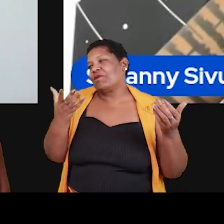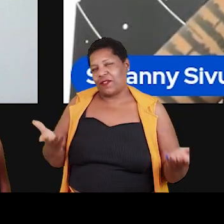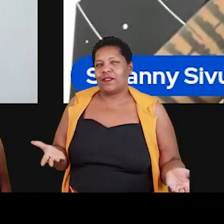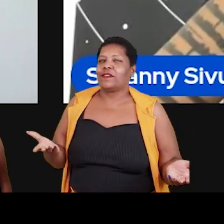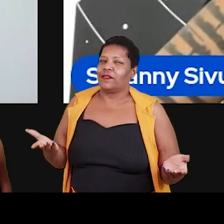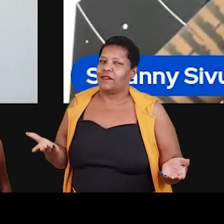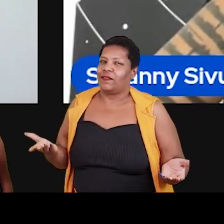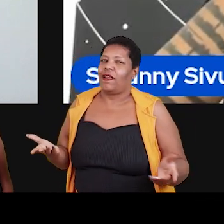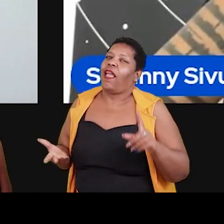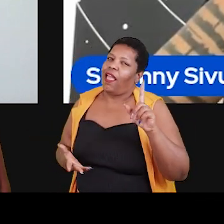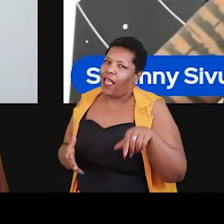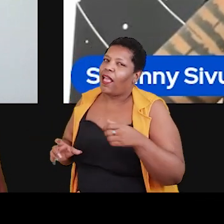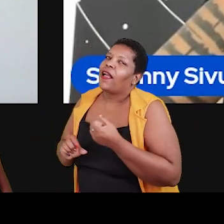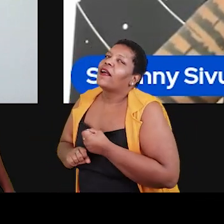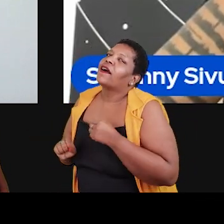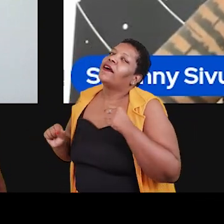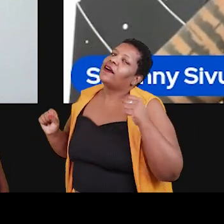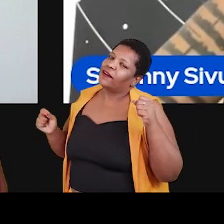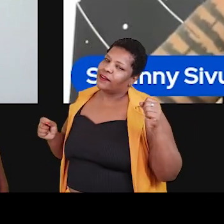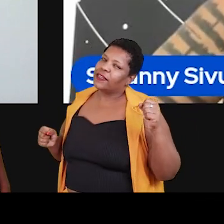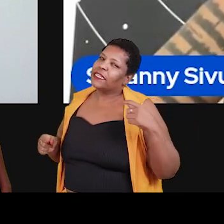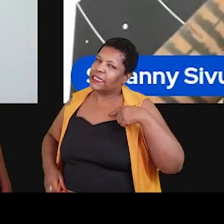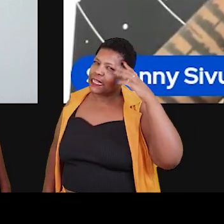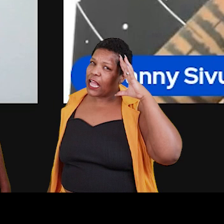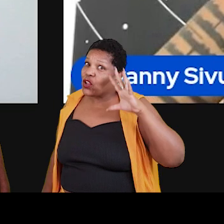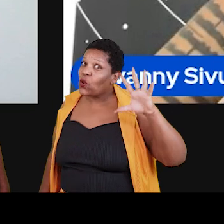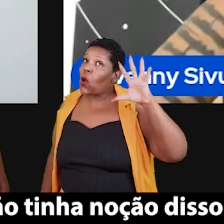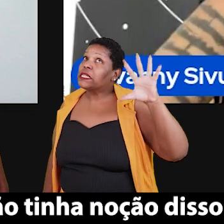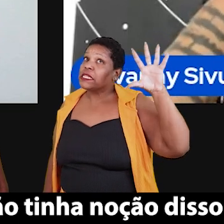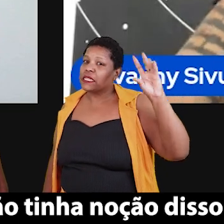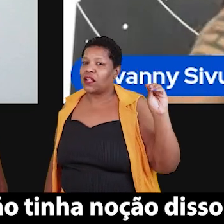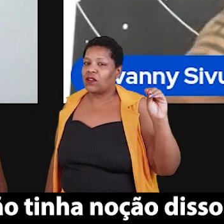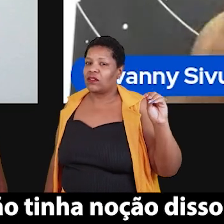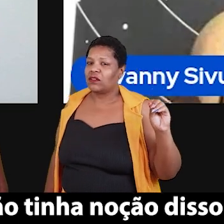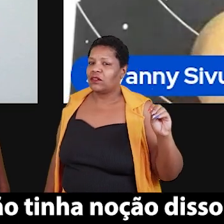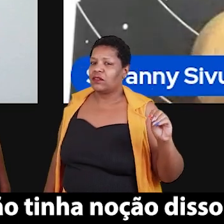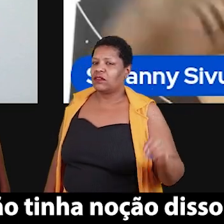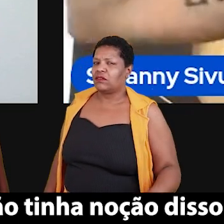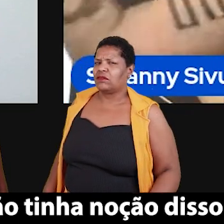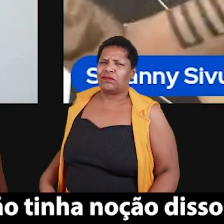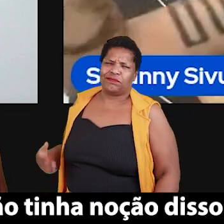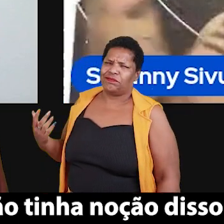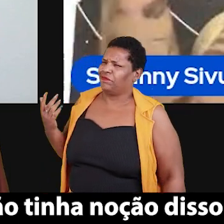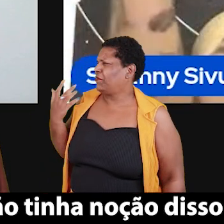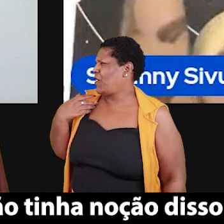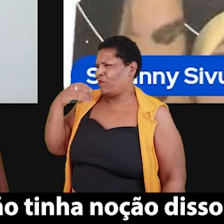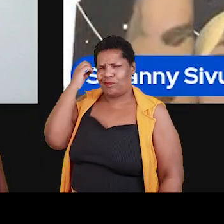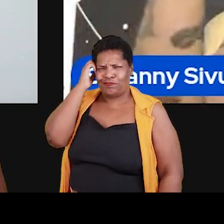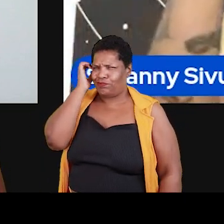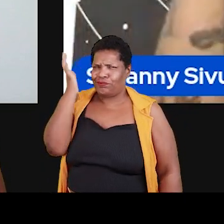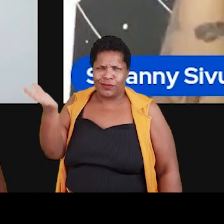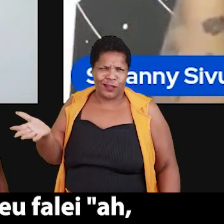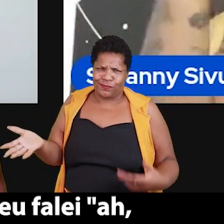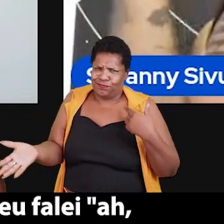é muito grande. Você tem noção do que é isso? Só que eu não tinha noção disso e não tinha noção de como seria o